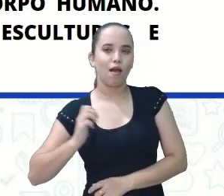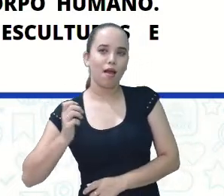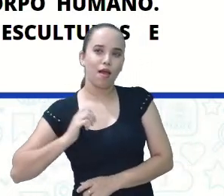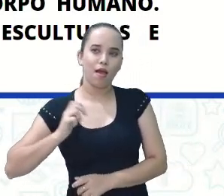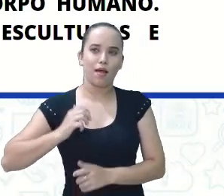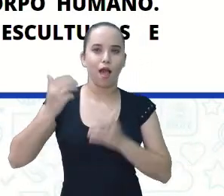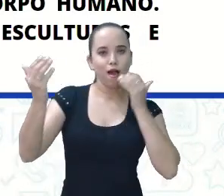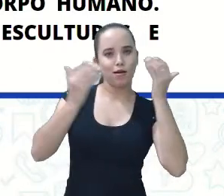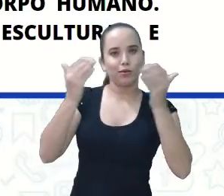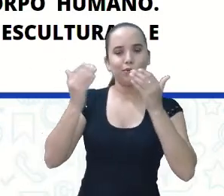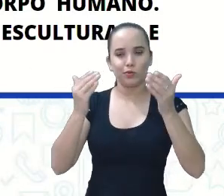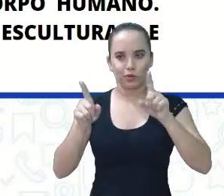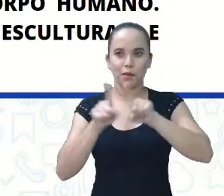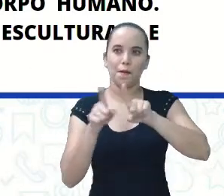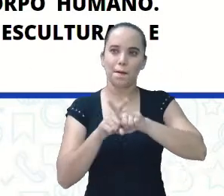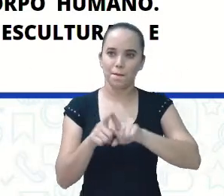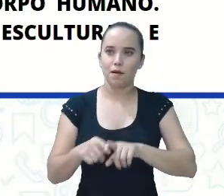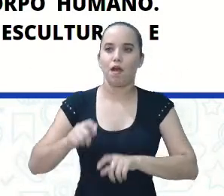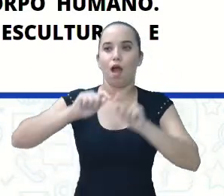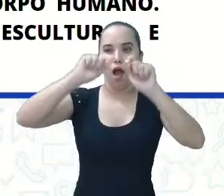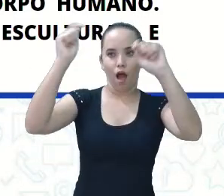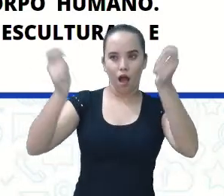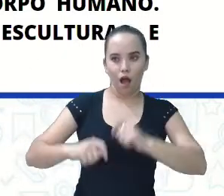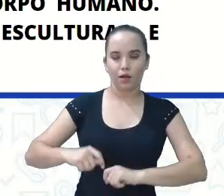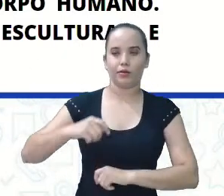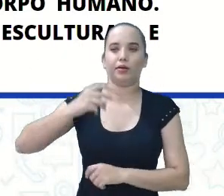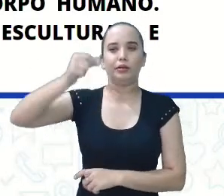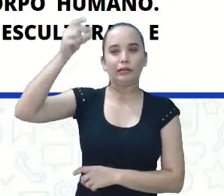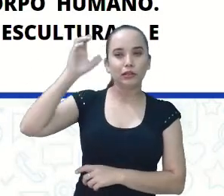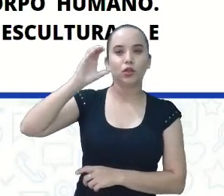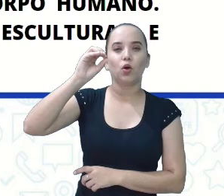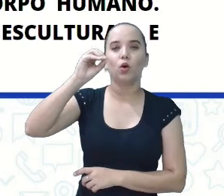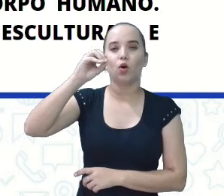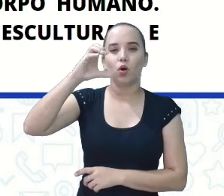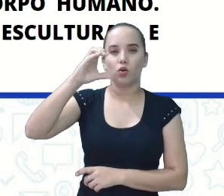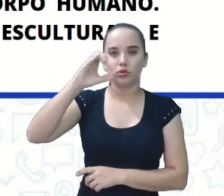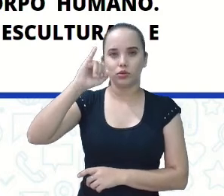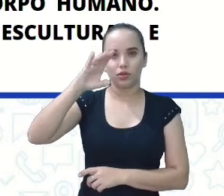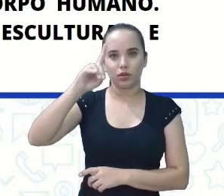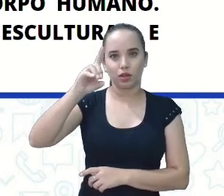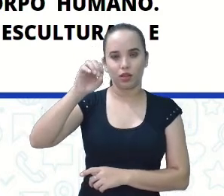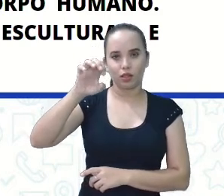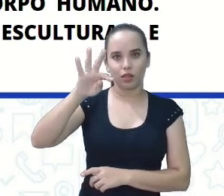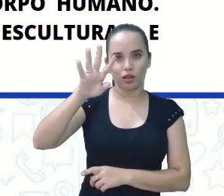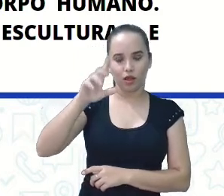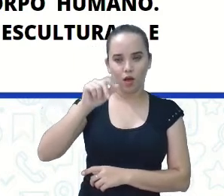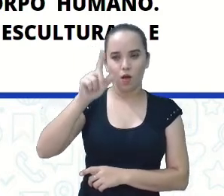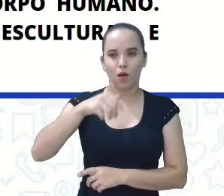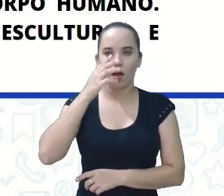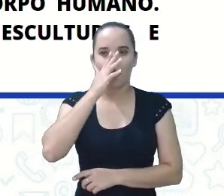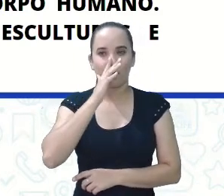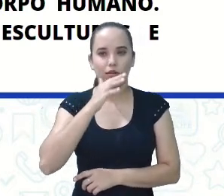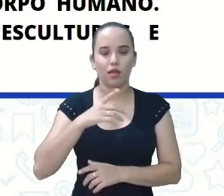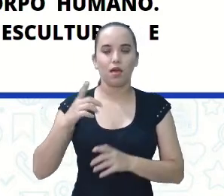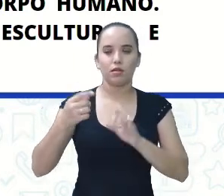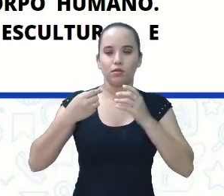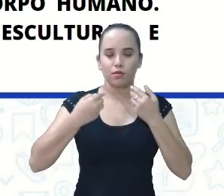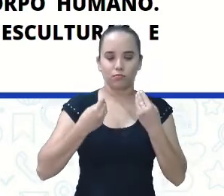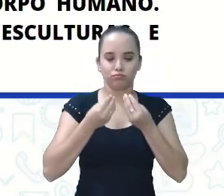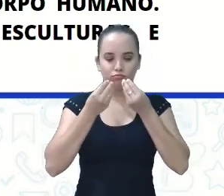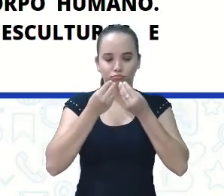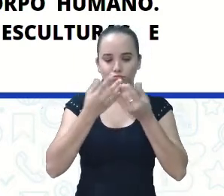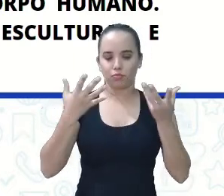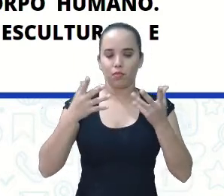clássica ocidental é baseada nas proporções e na perspectiva do corpo humano. Esses princípios,